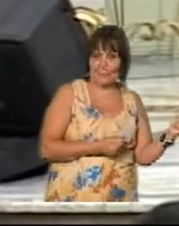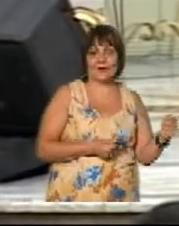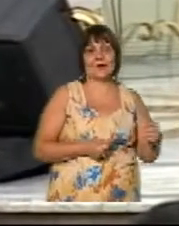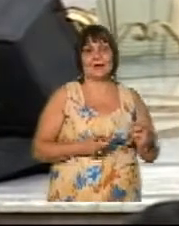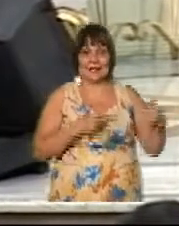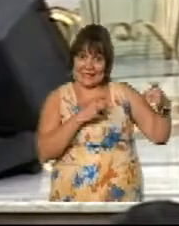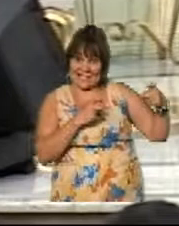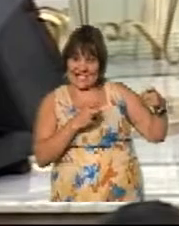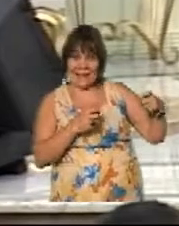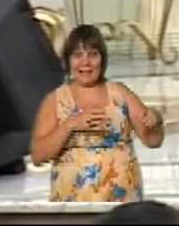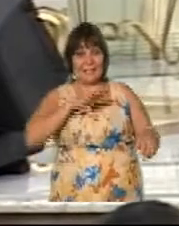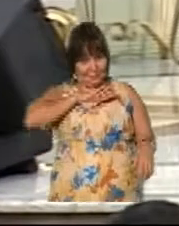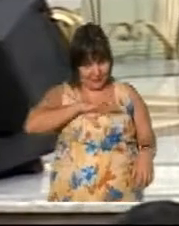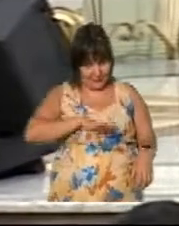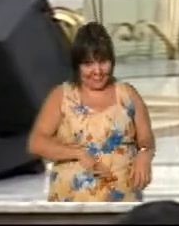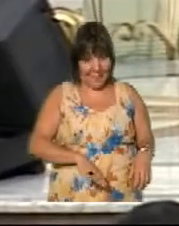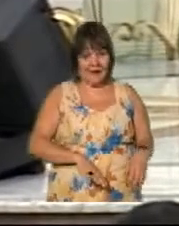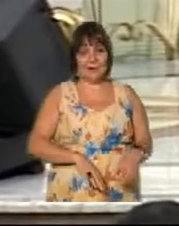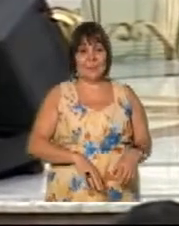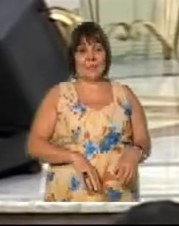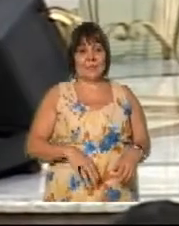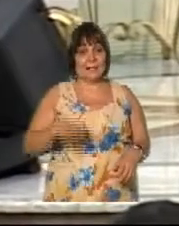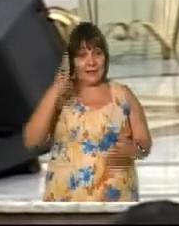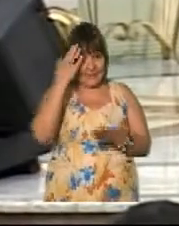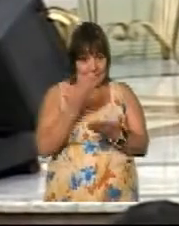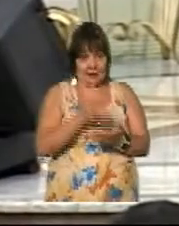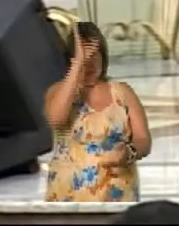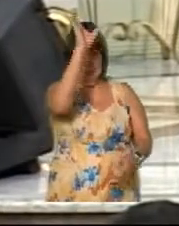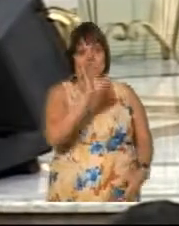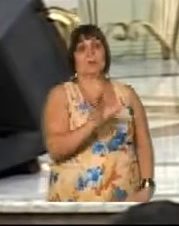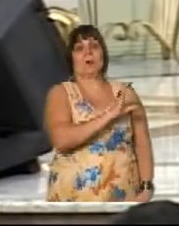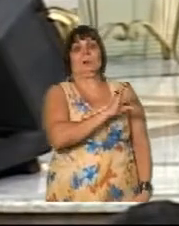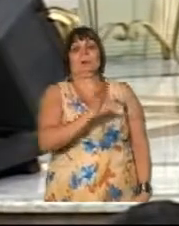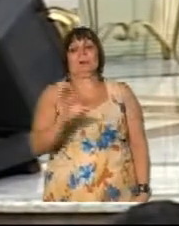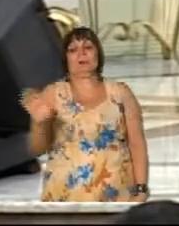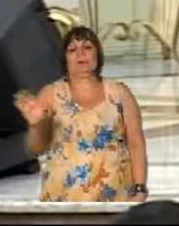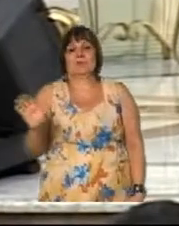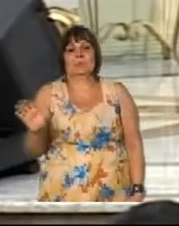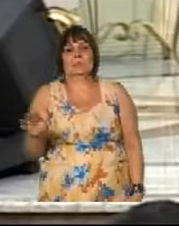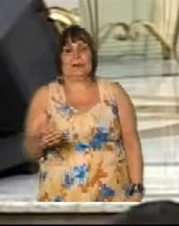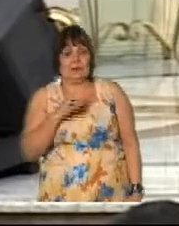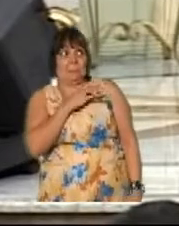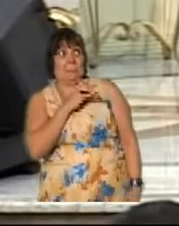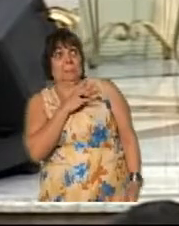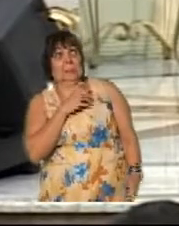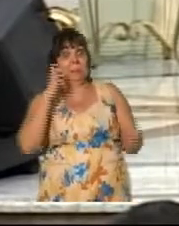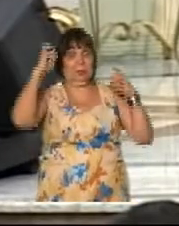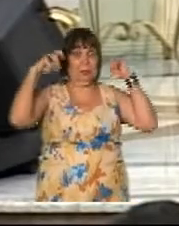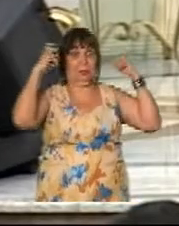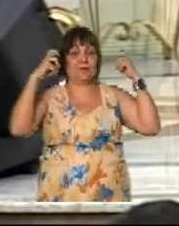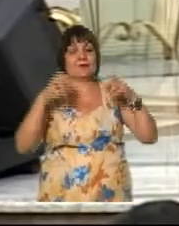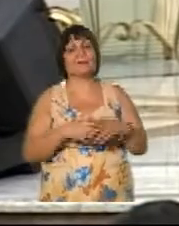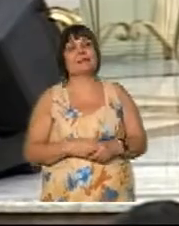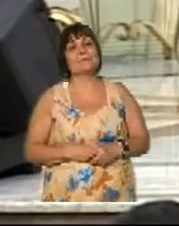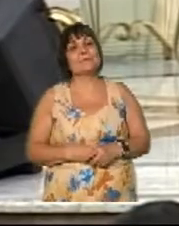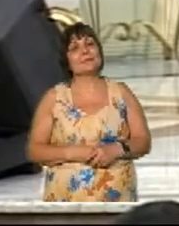um acidente muito grande. Eu era um católico apostólico romano, cheio de superstições, cheio de medos, cheio de grilos na